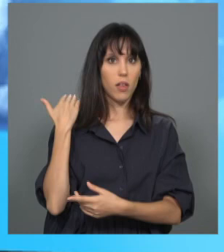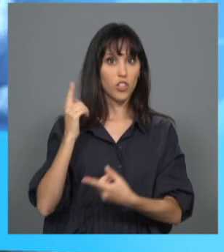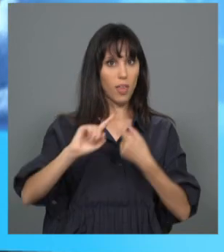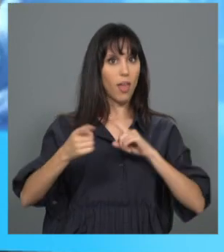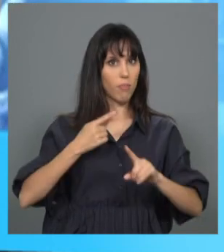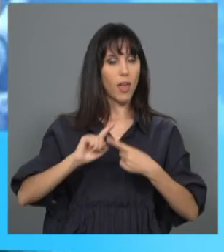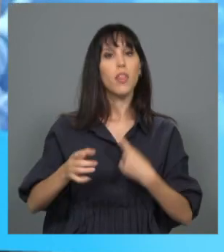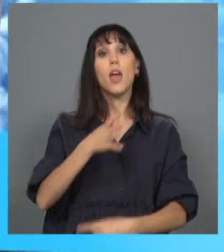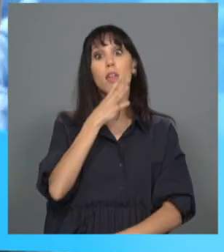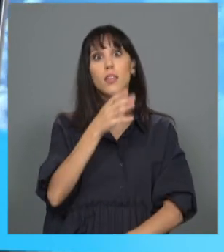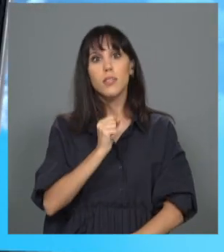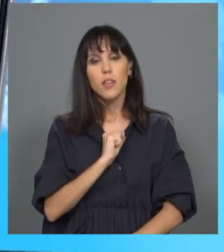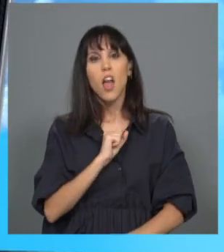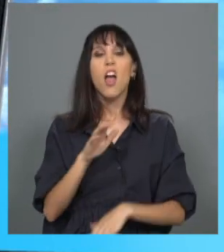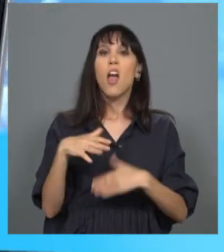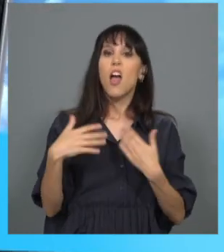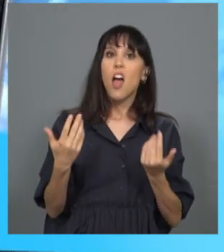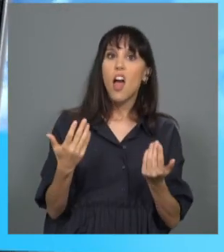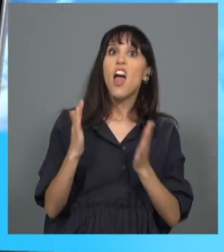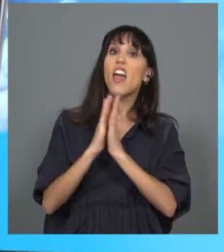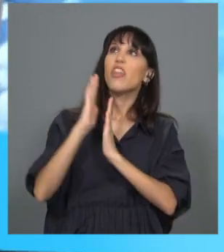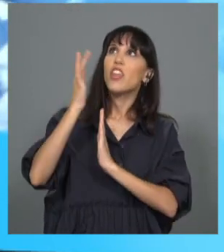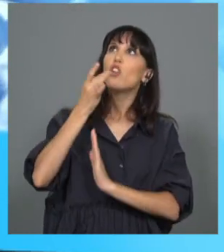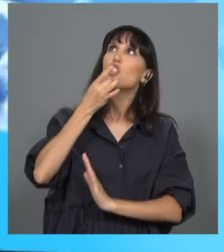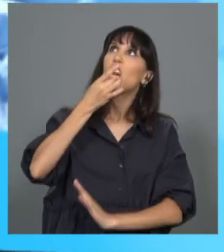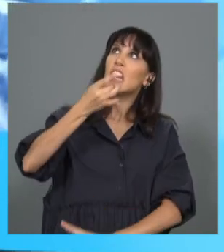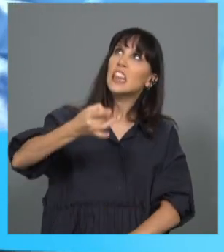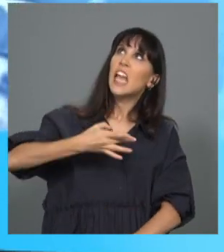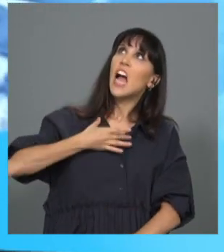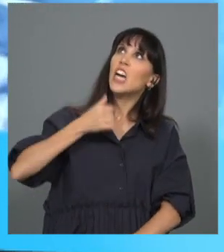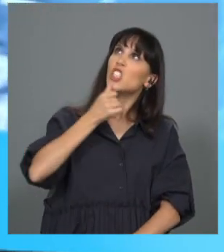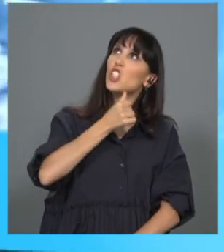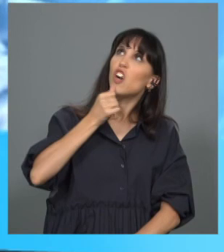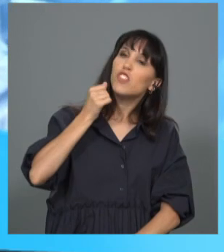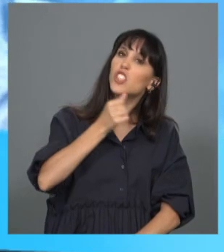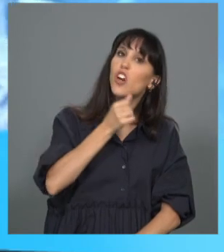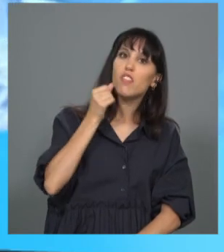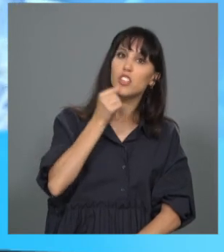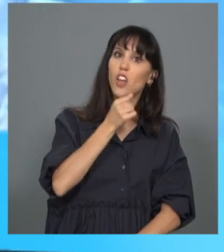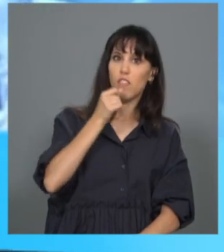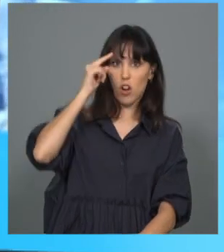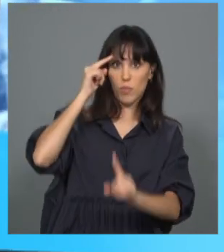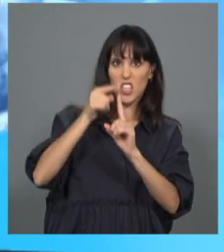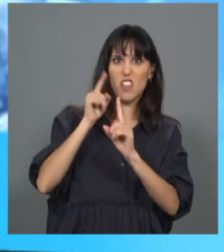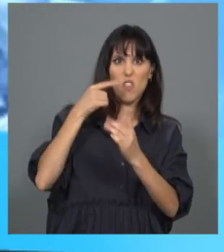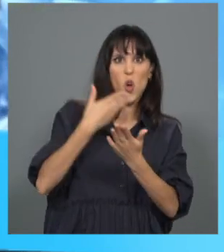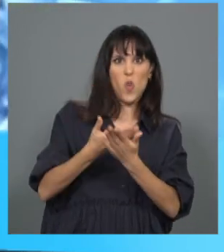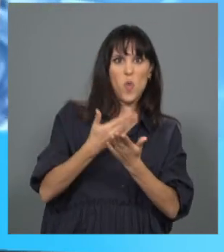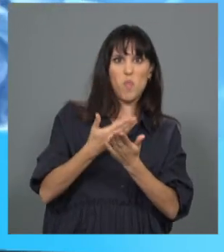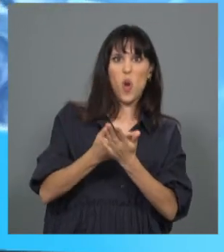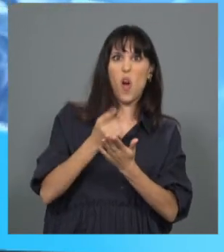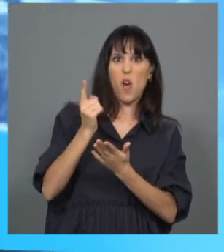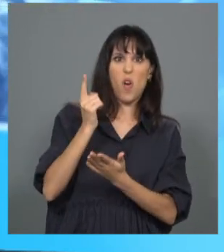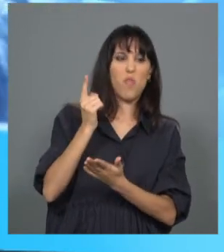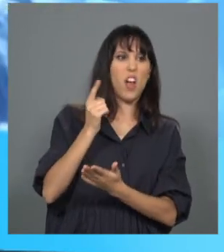Dizíamos, Deus permite o sofrimento às pessoas para provar aqueles que ama,